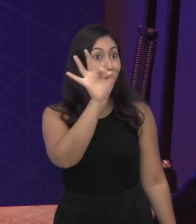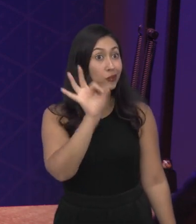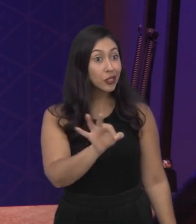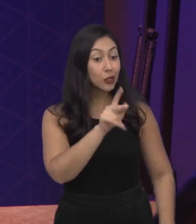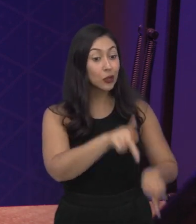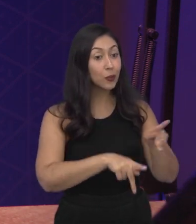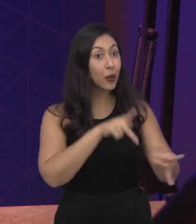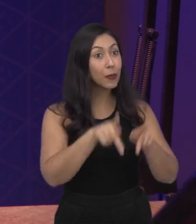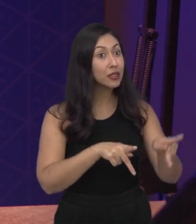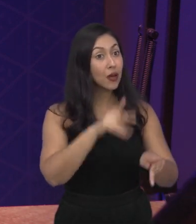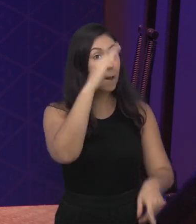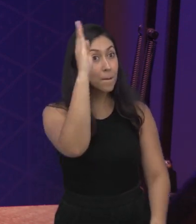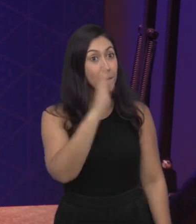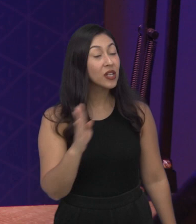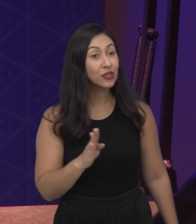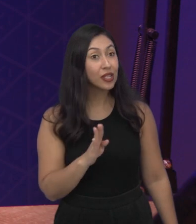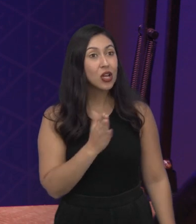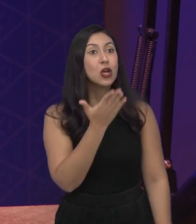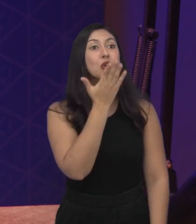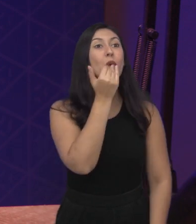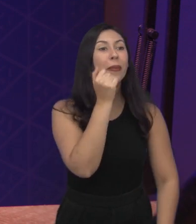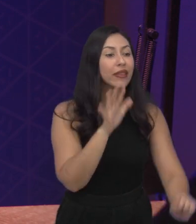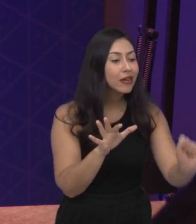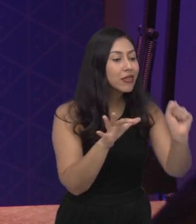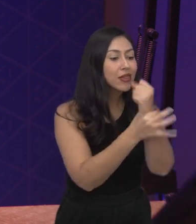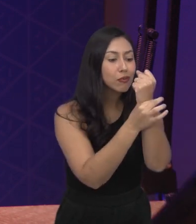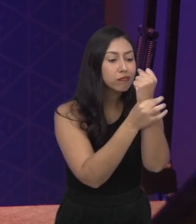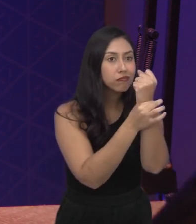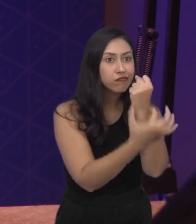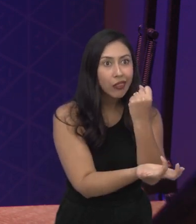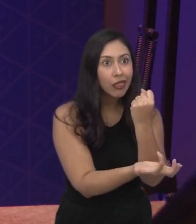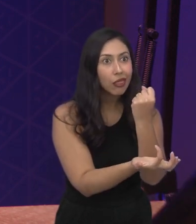55,2% da população brasileira em situação de insegurança